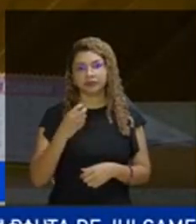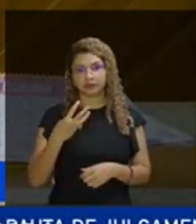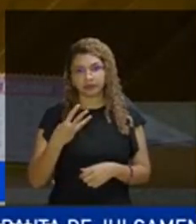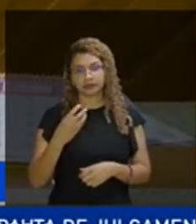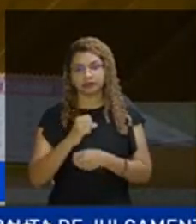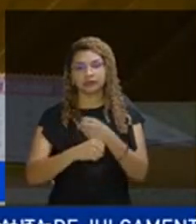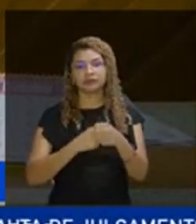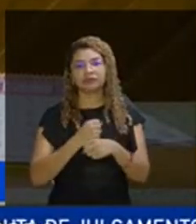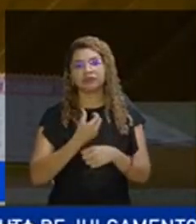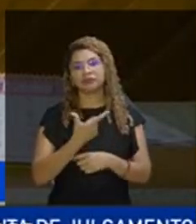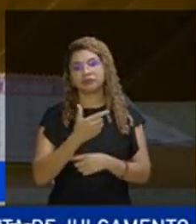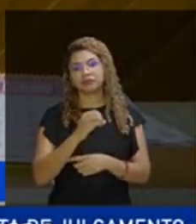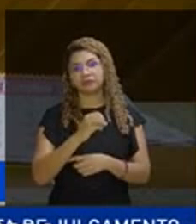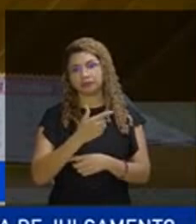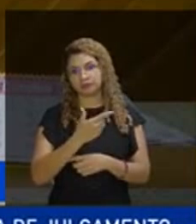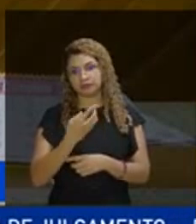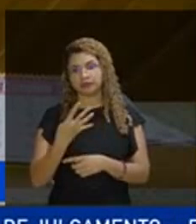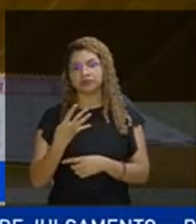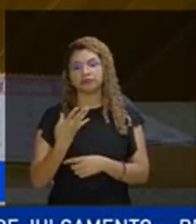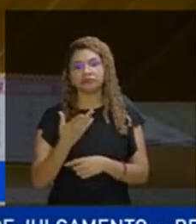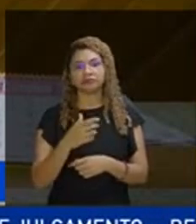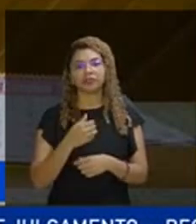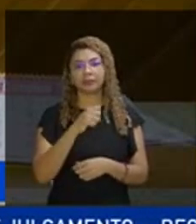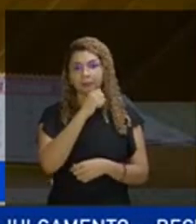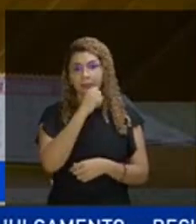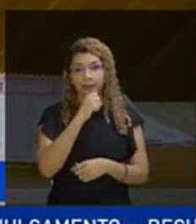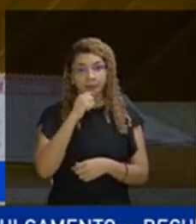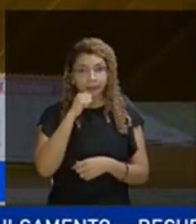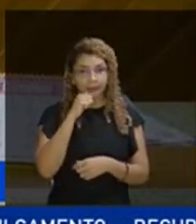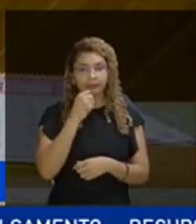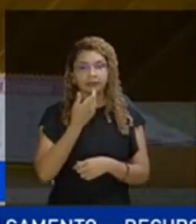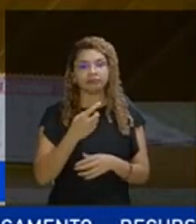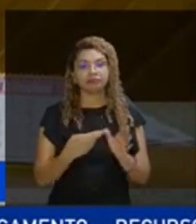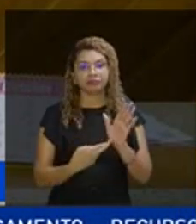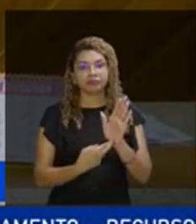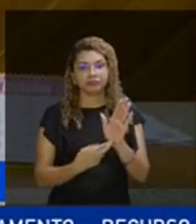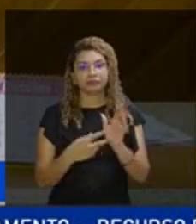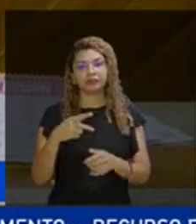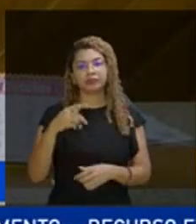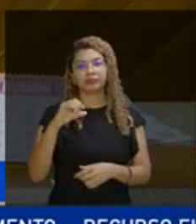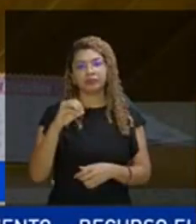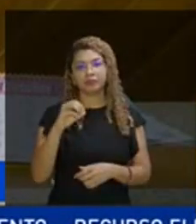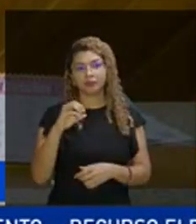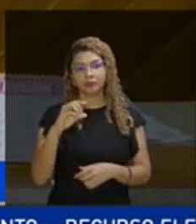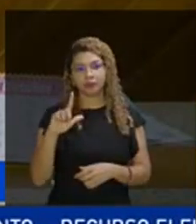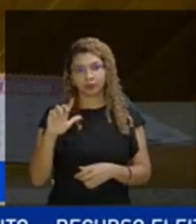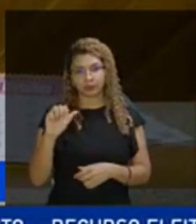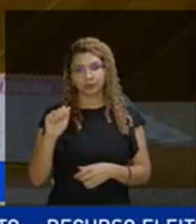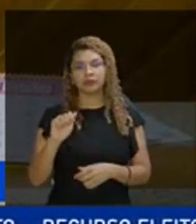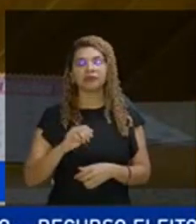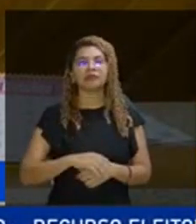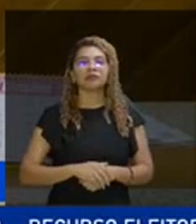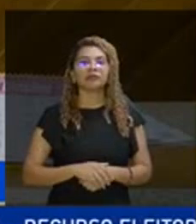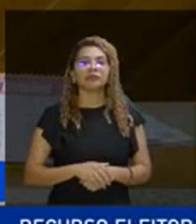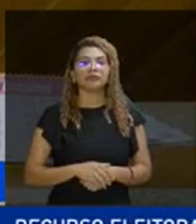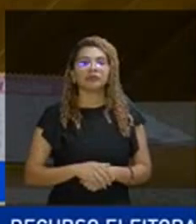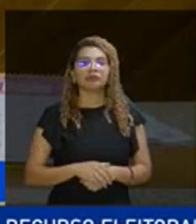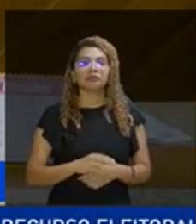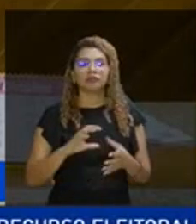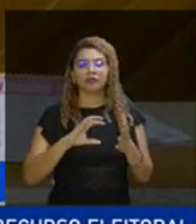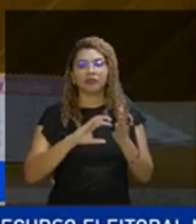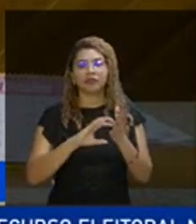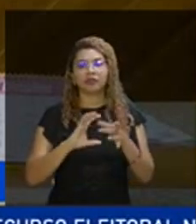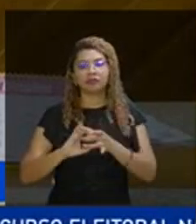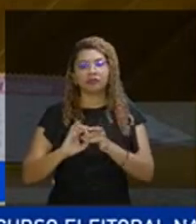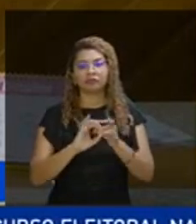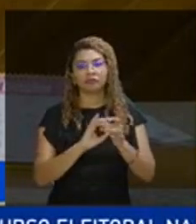0600-103-2024. A origem Macapá, relatora juíza Paola Santos. O recorrente,